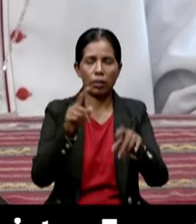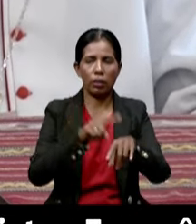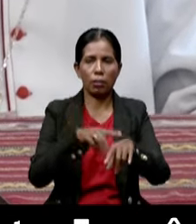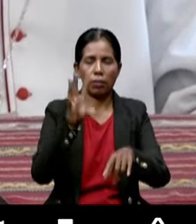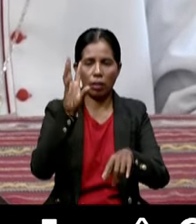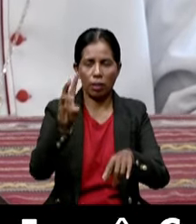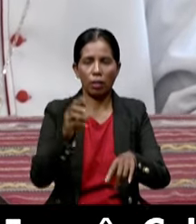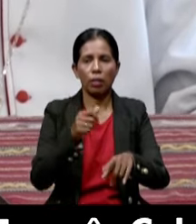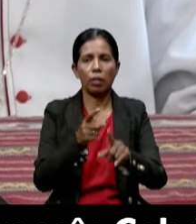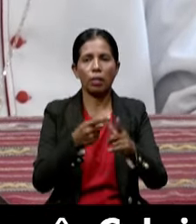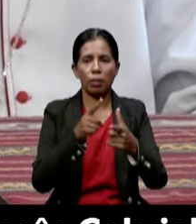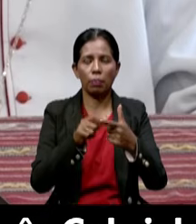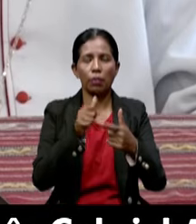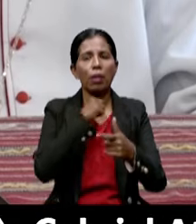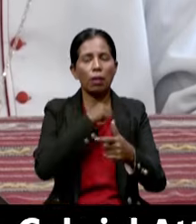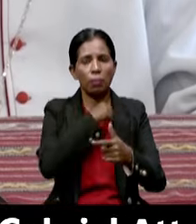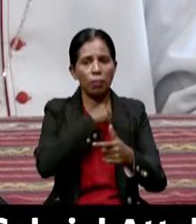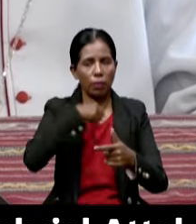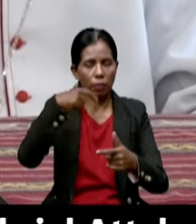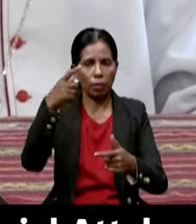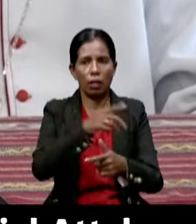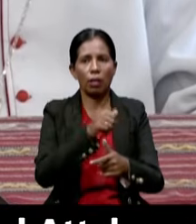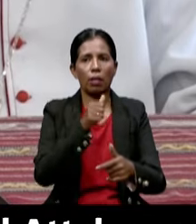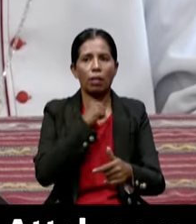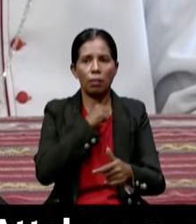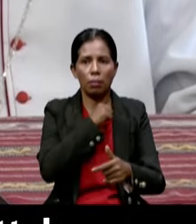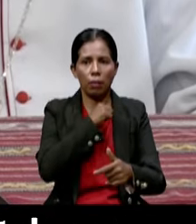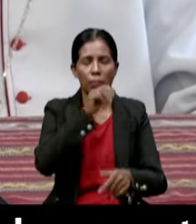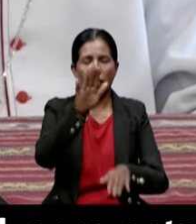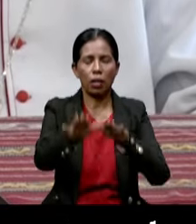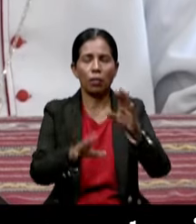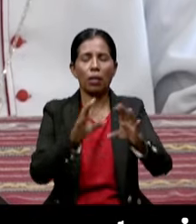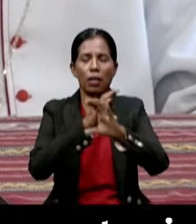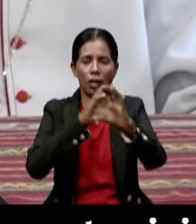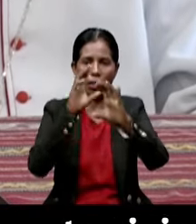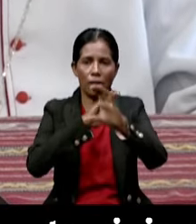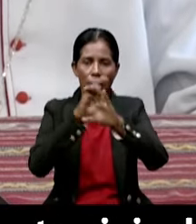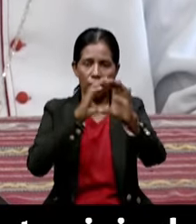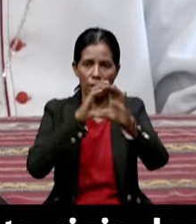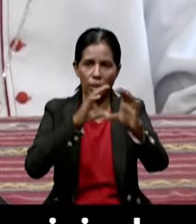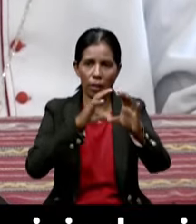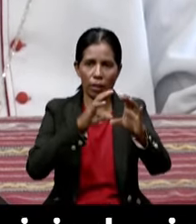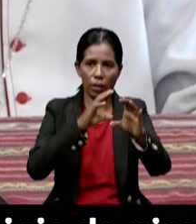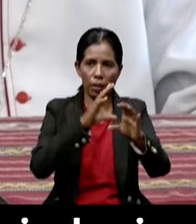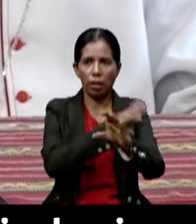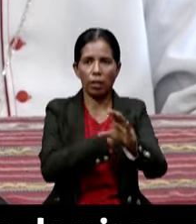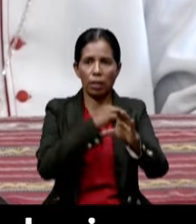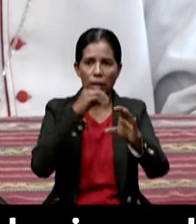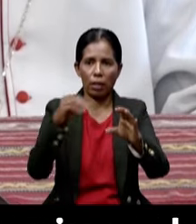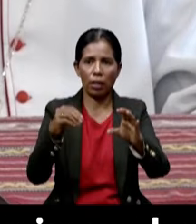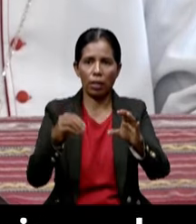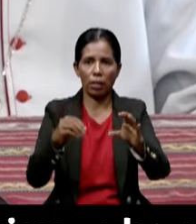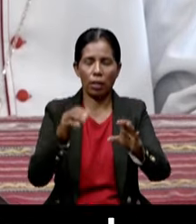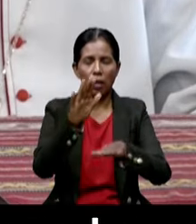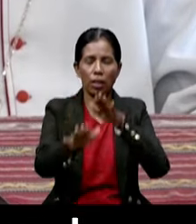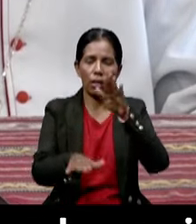depois o Papa vai com o Papa Mover, que é um carro descoberto, vão fazer passeio entre os